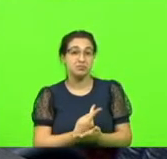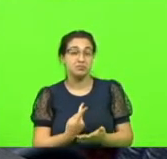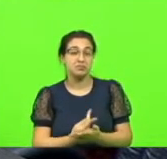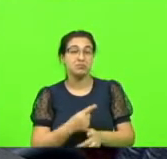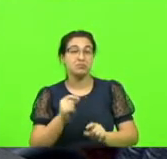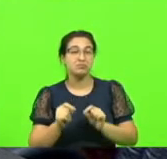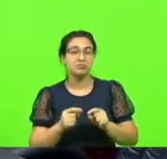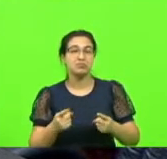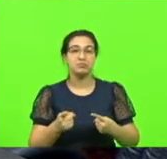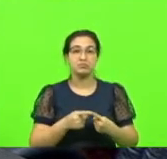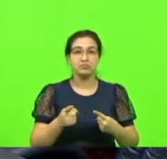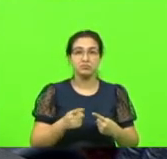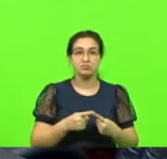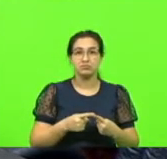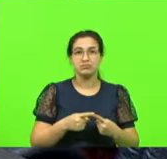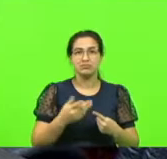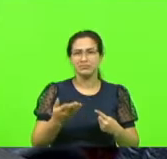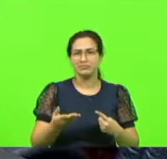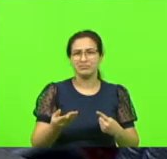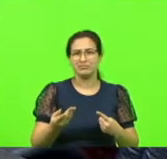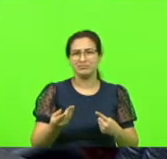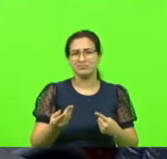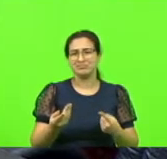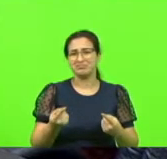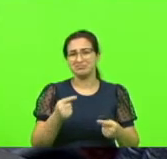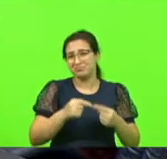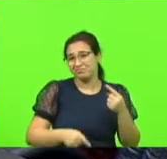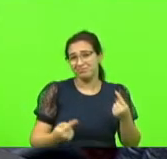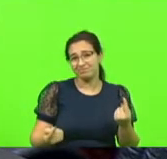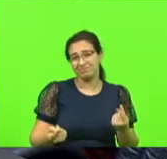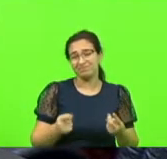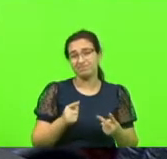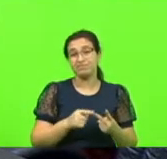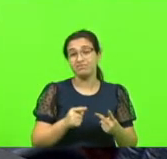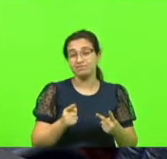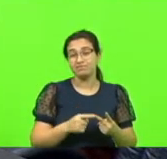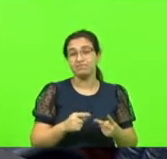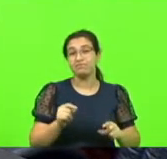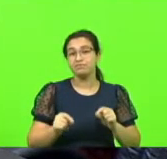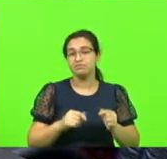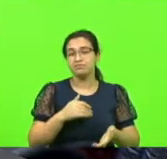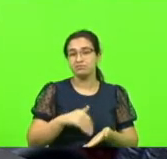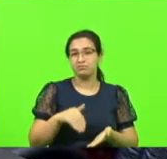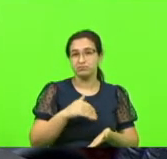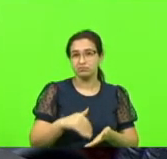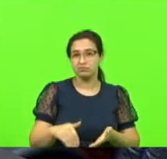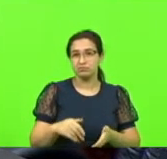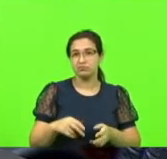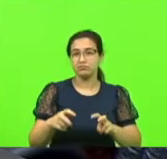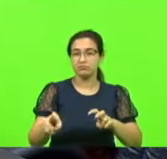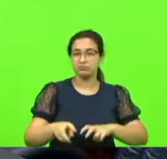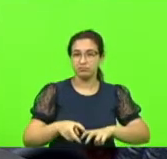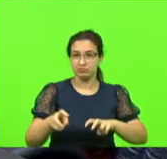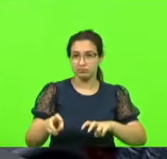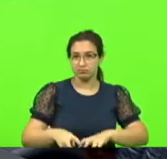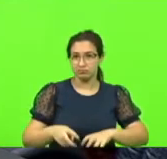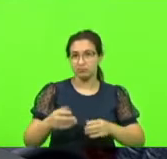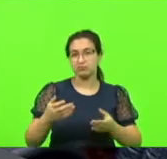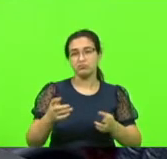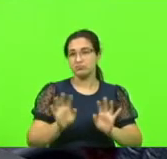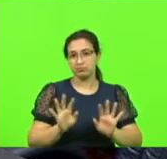objeto não é para isso. Segundo, que a Secretaria da Agricultura não está processando